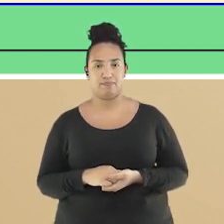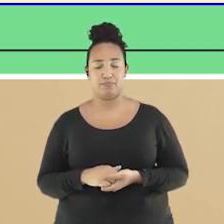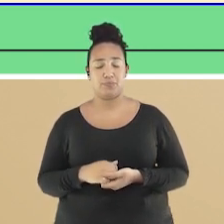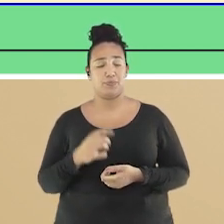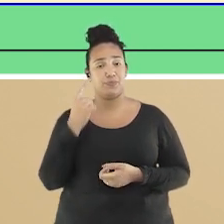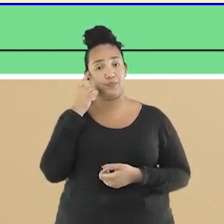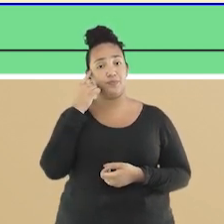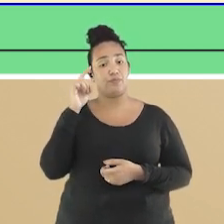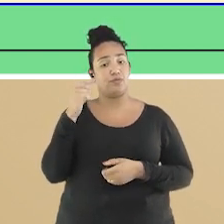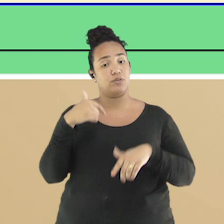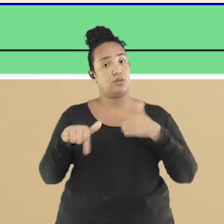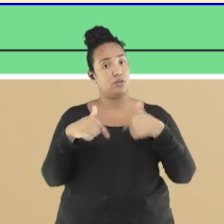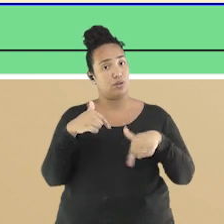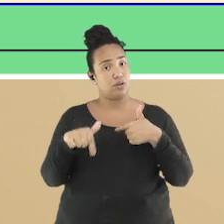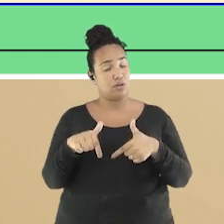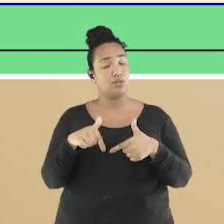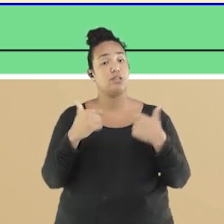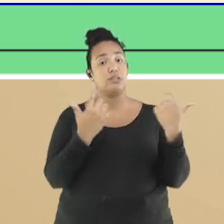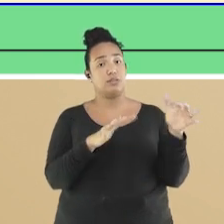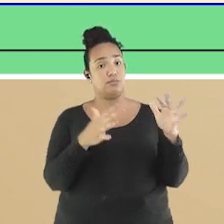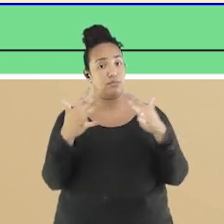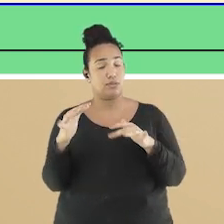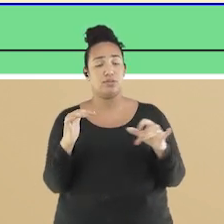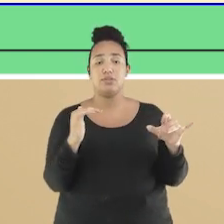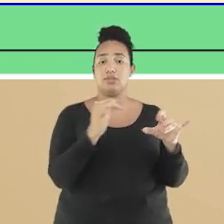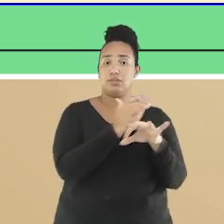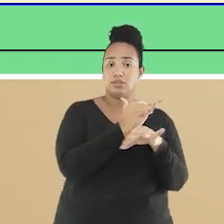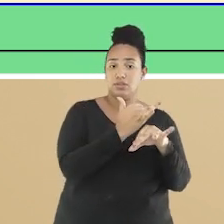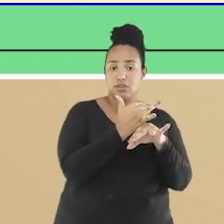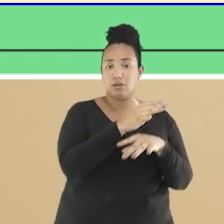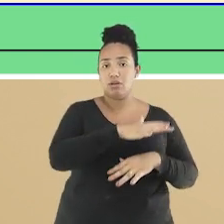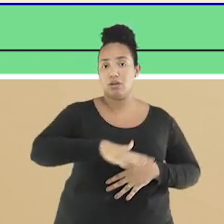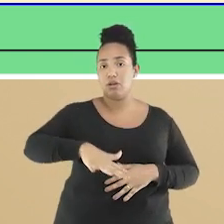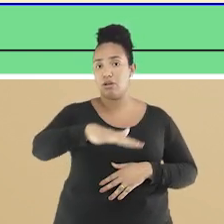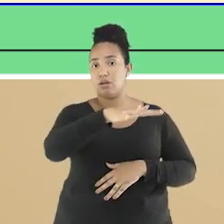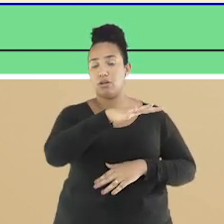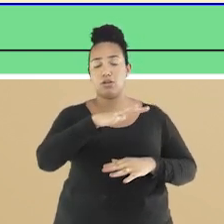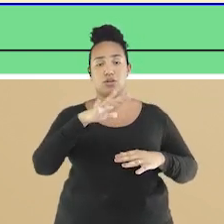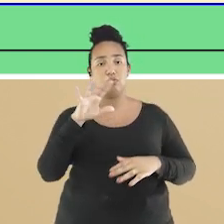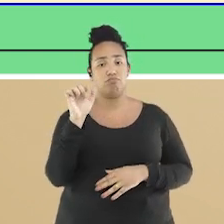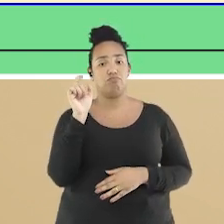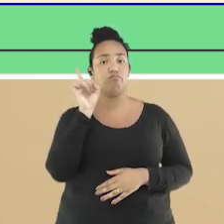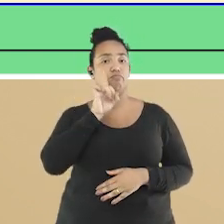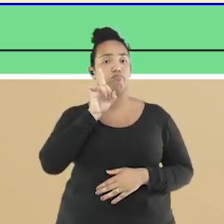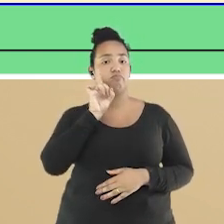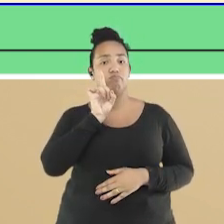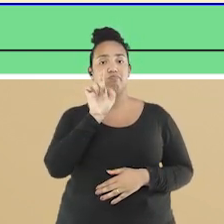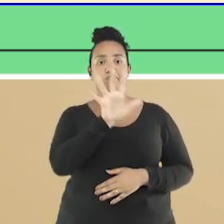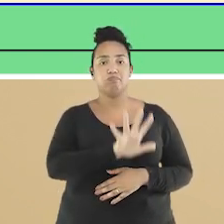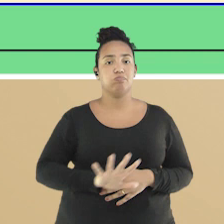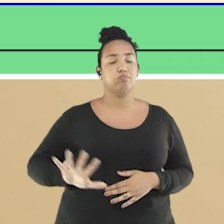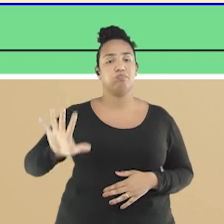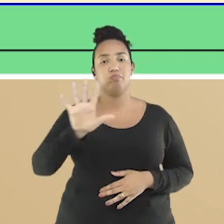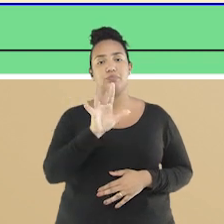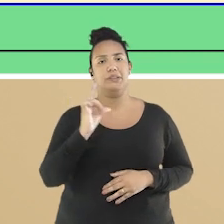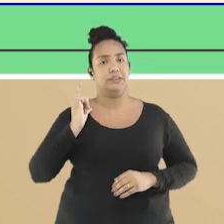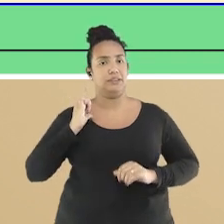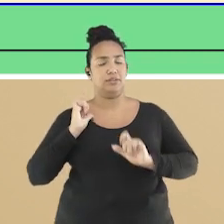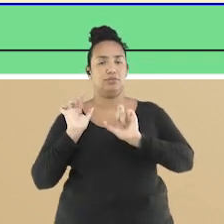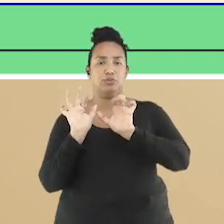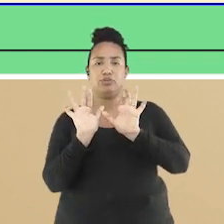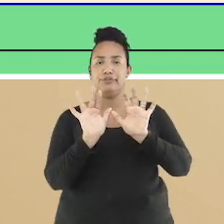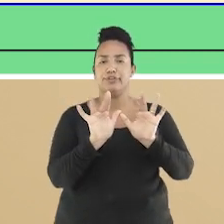O Dia do Trabalho ainda é comemorado em cidades e vilas em todos os Estados Unidos, com desfiles,